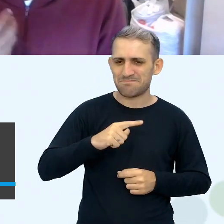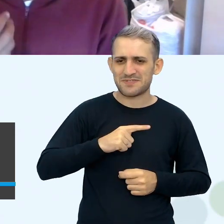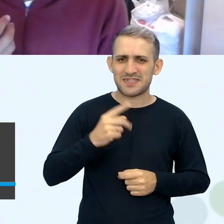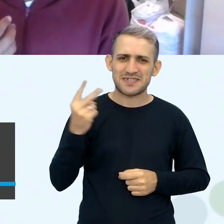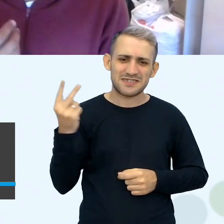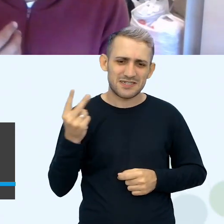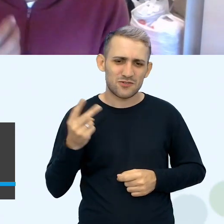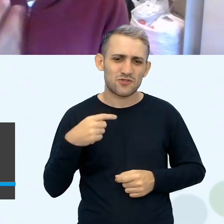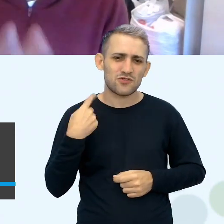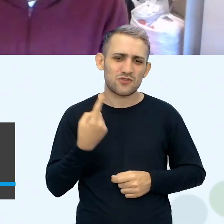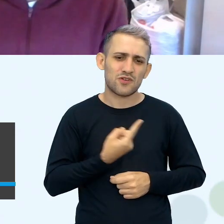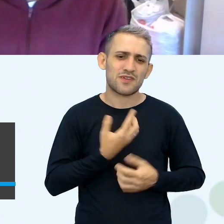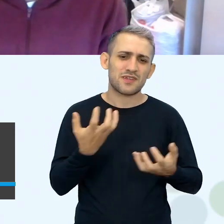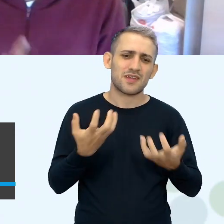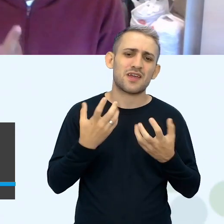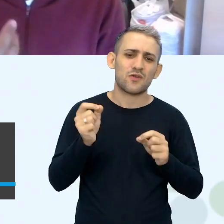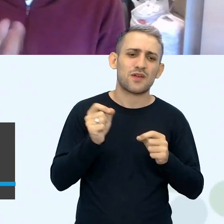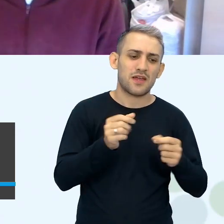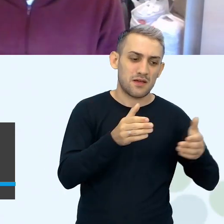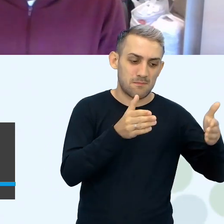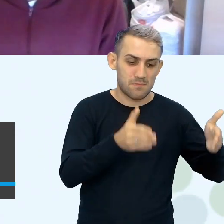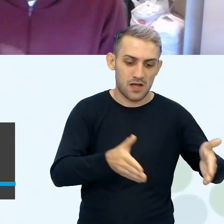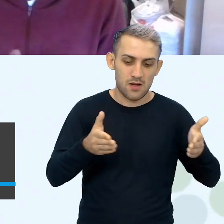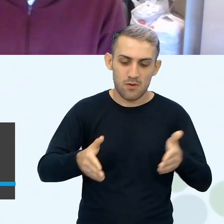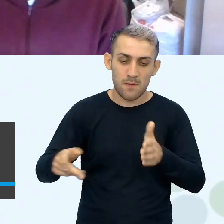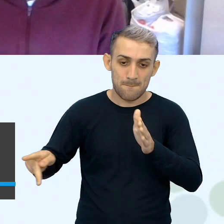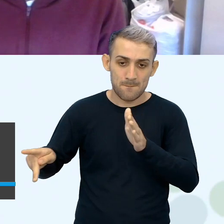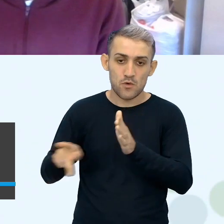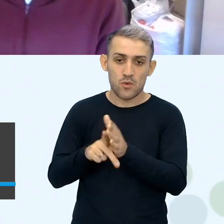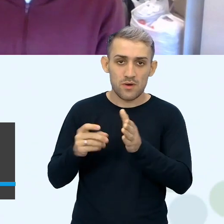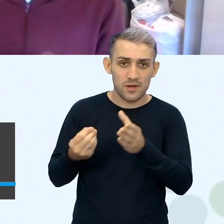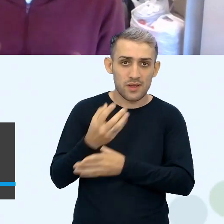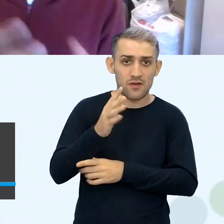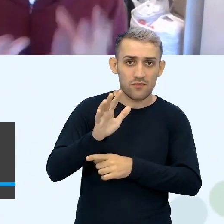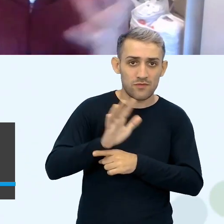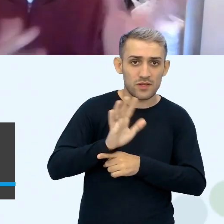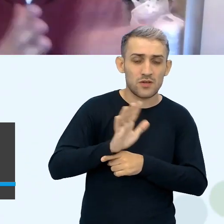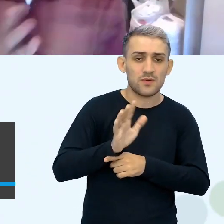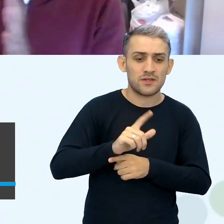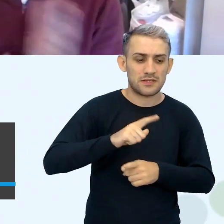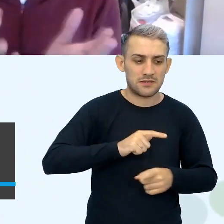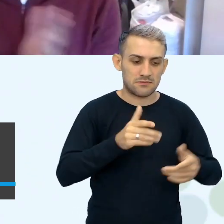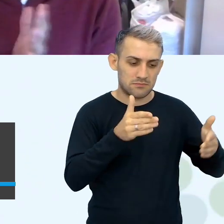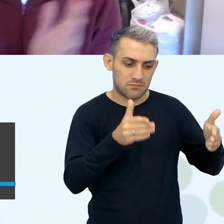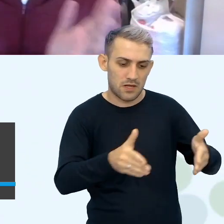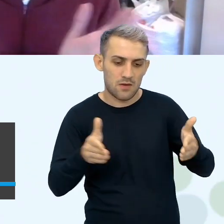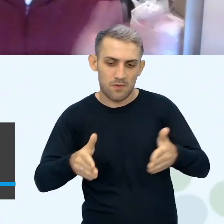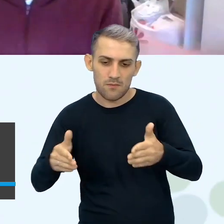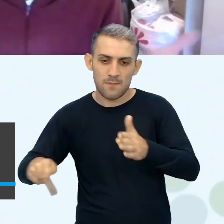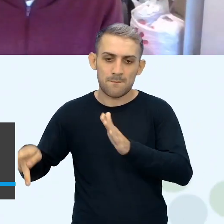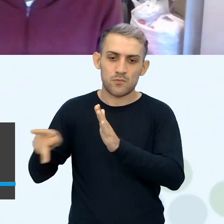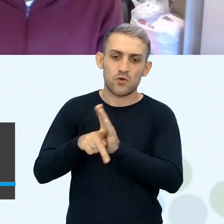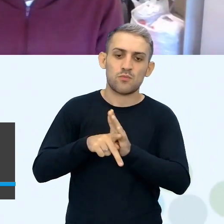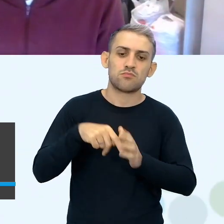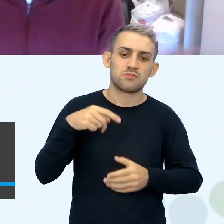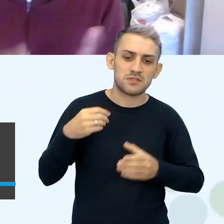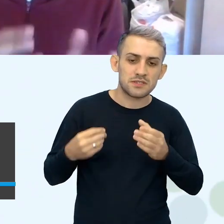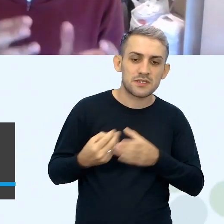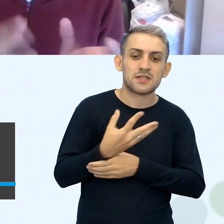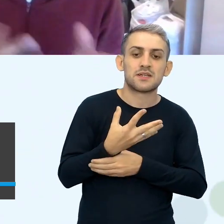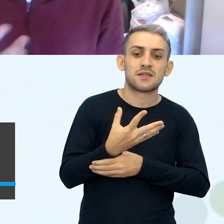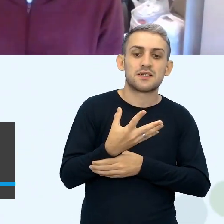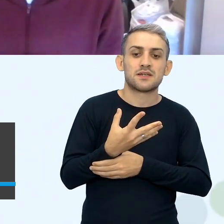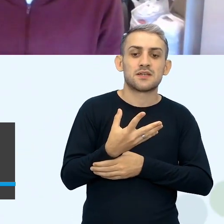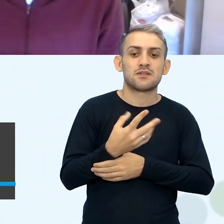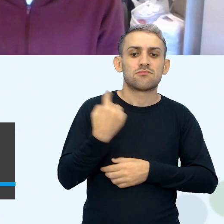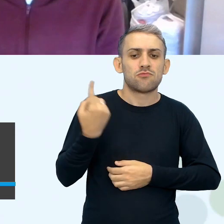O que Uhum, você quer é que nesse processo de produção de imagens e som, nessa sequência de imagens e som que você cria, que a gente chama de filme,